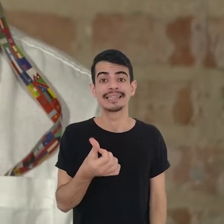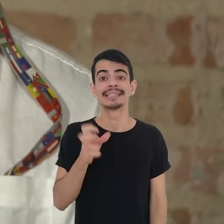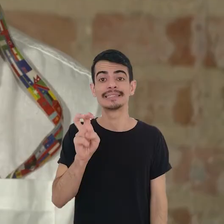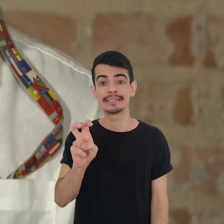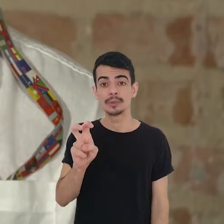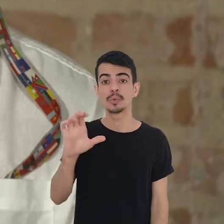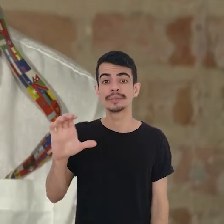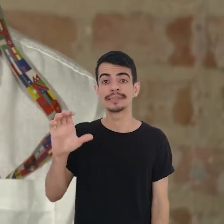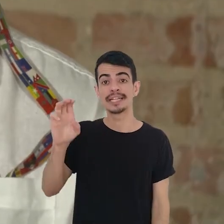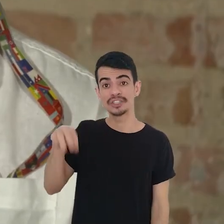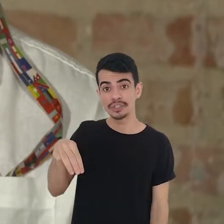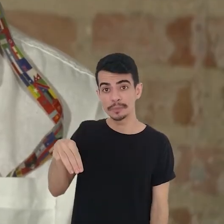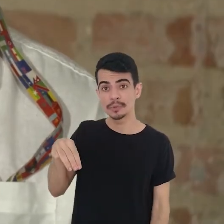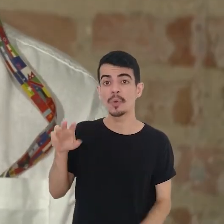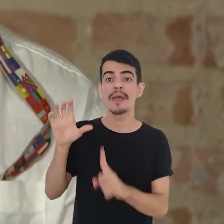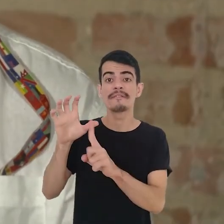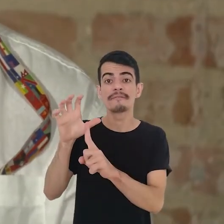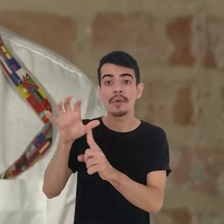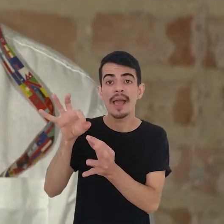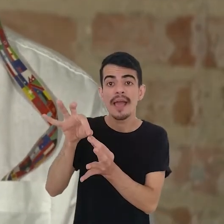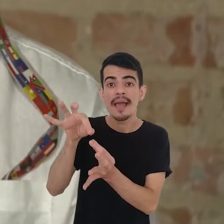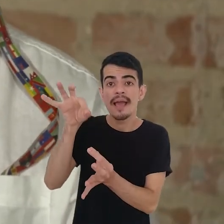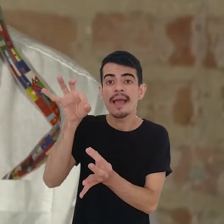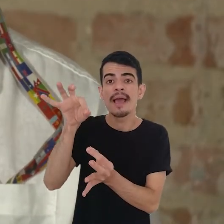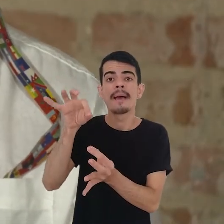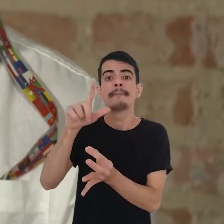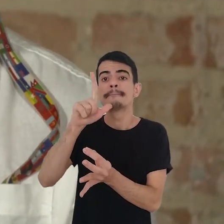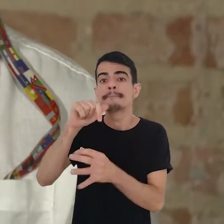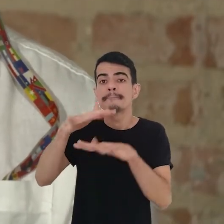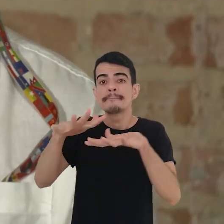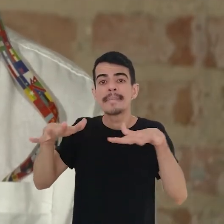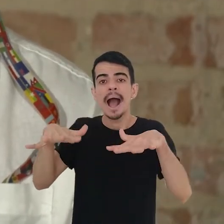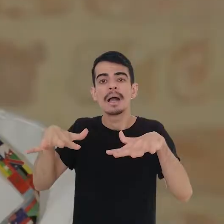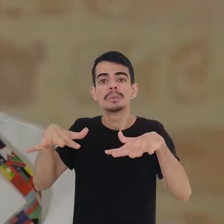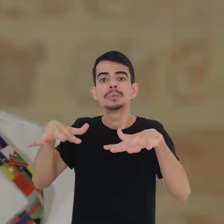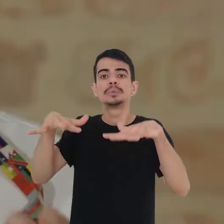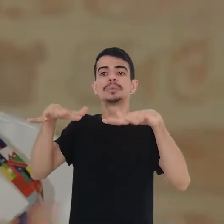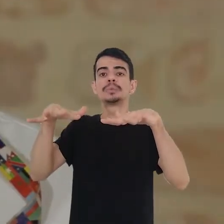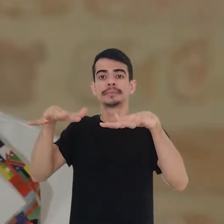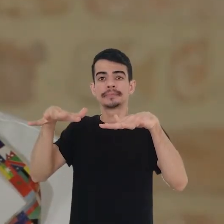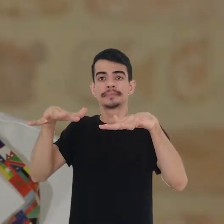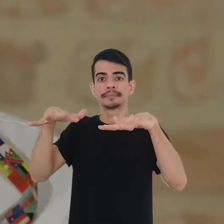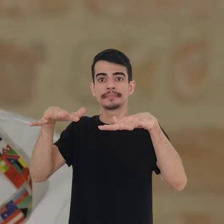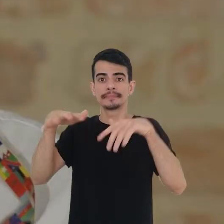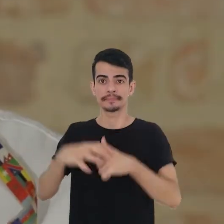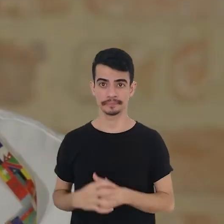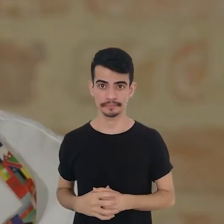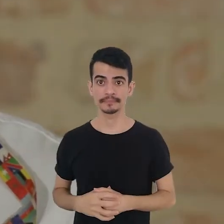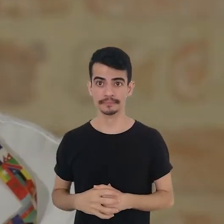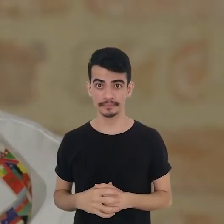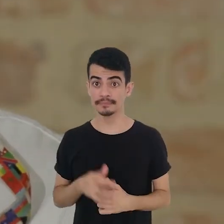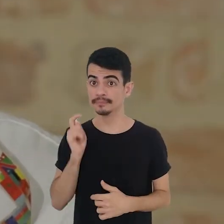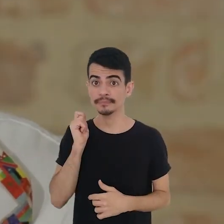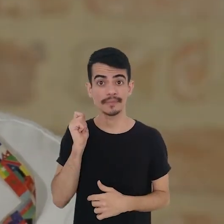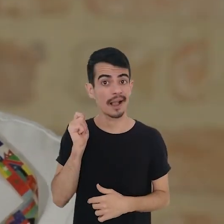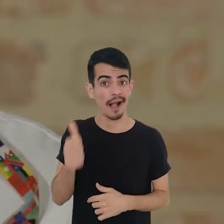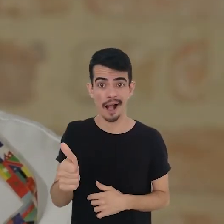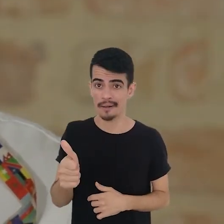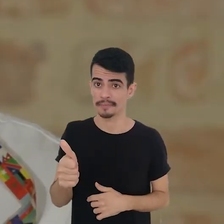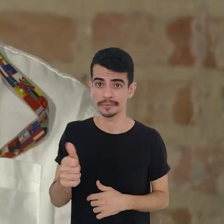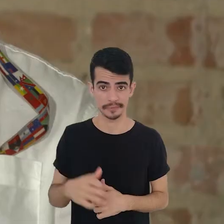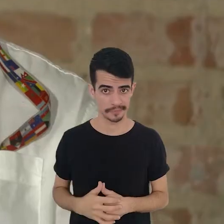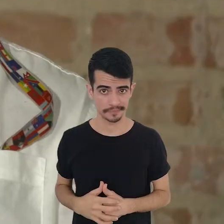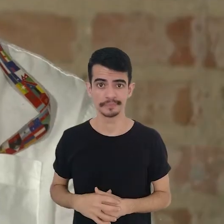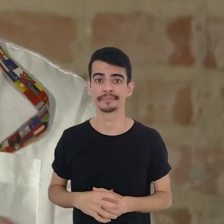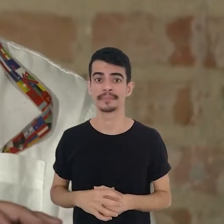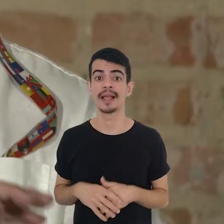65 centímetros de elevação do nível do mar. Só essa geleira, num período de décadas, de poucas